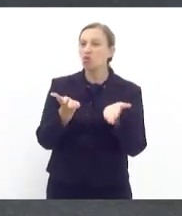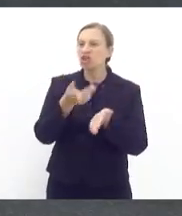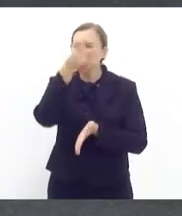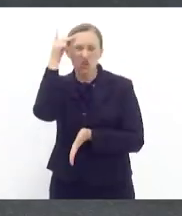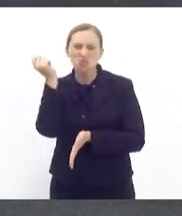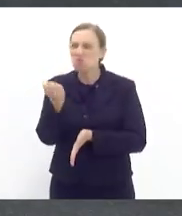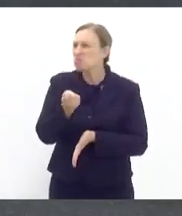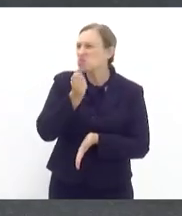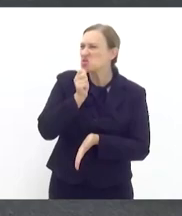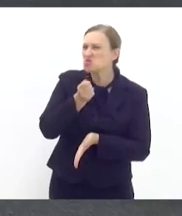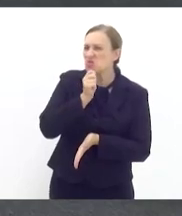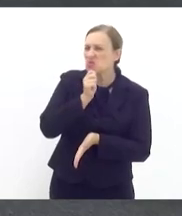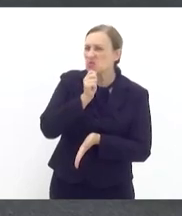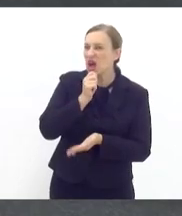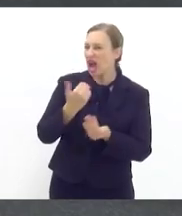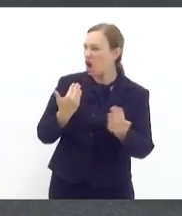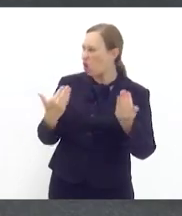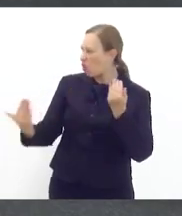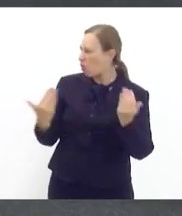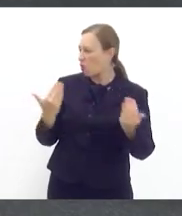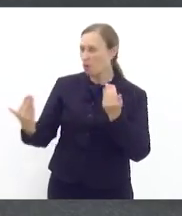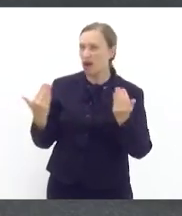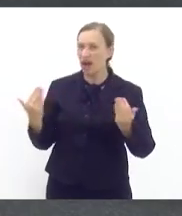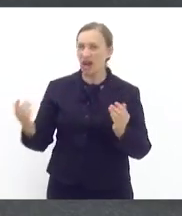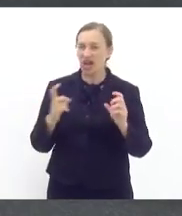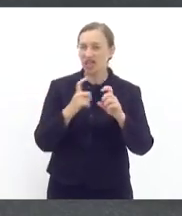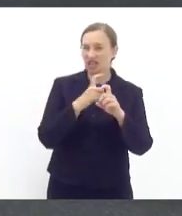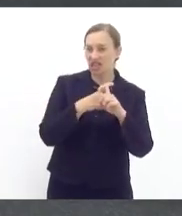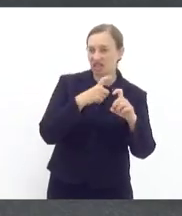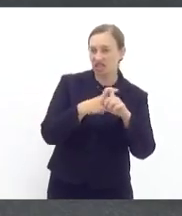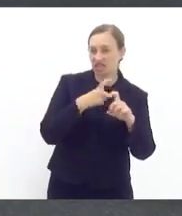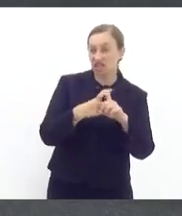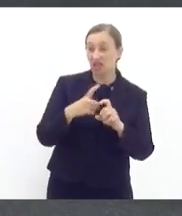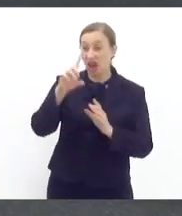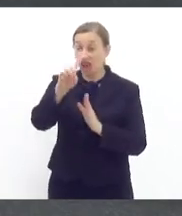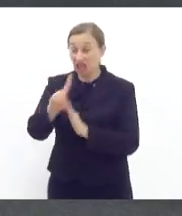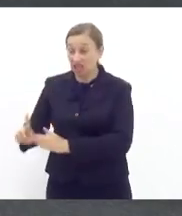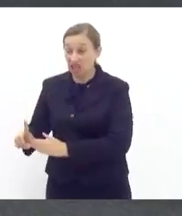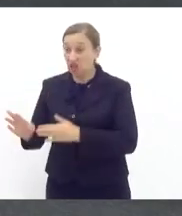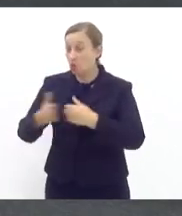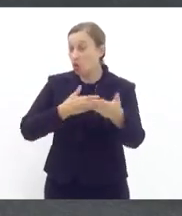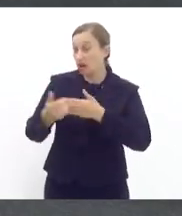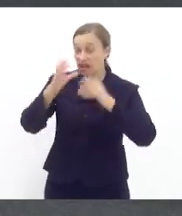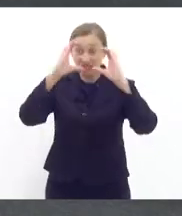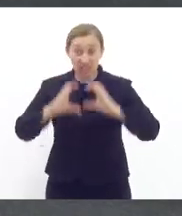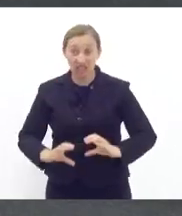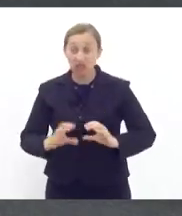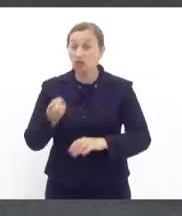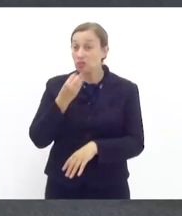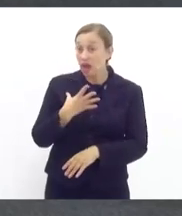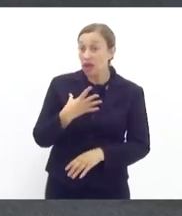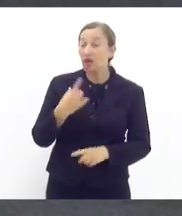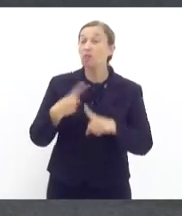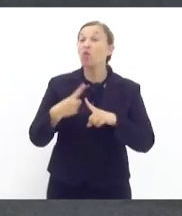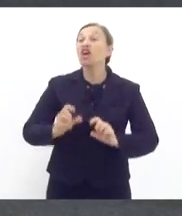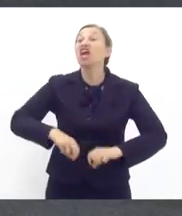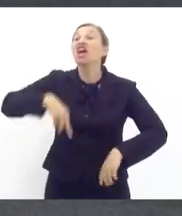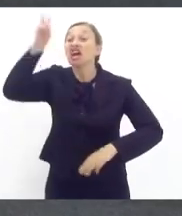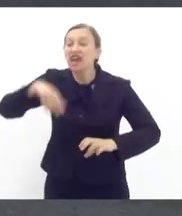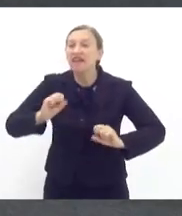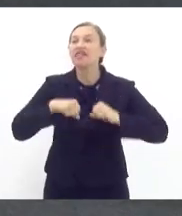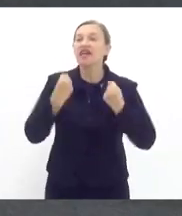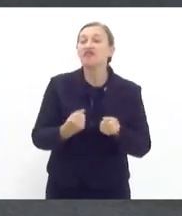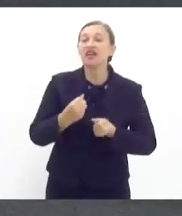mais pode associar neonazismo a direita e a qualquer cidadão decente porque quem defende isso